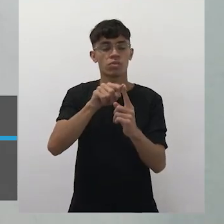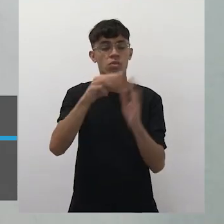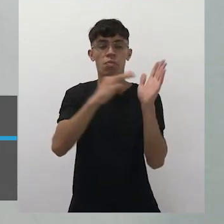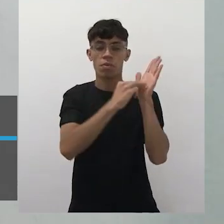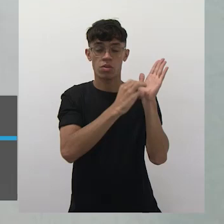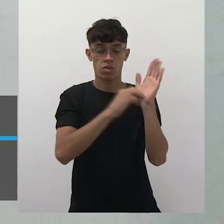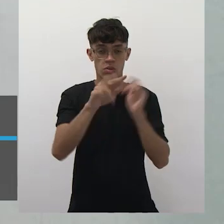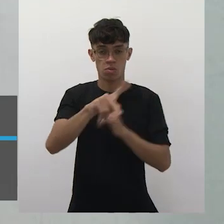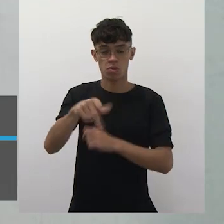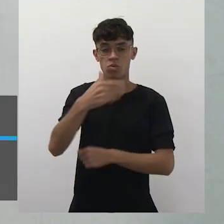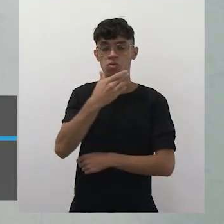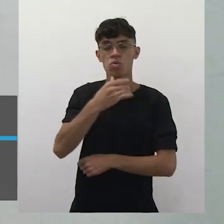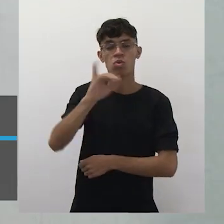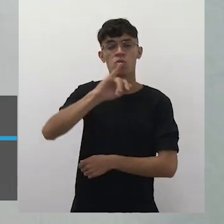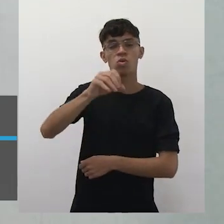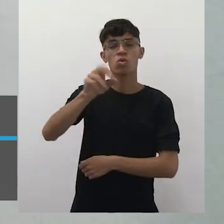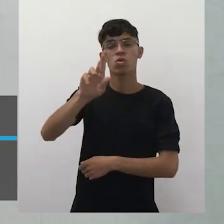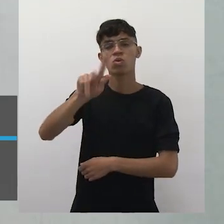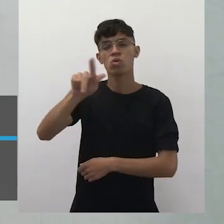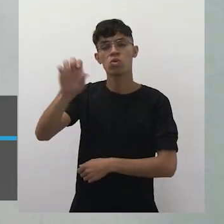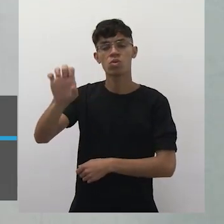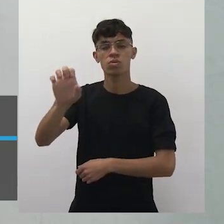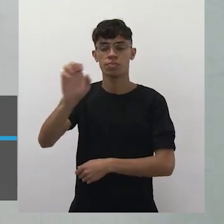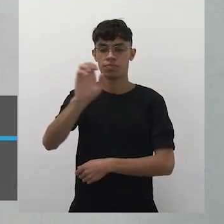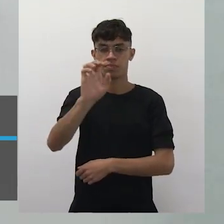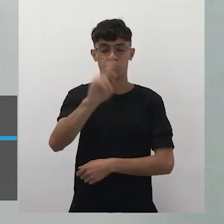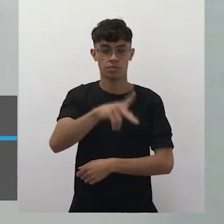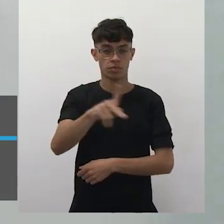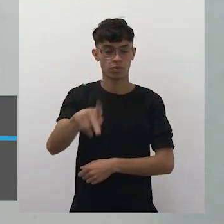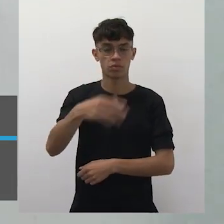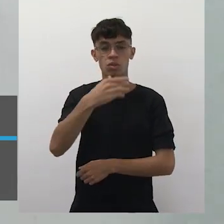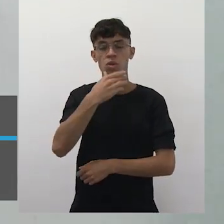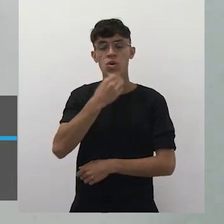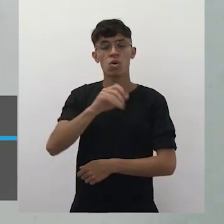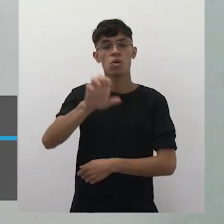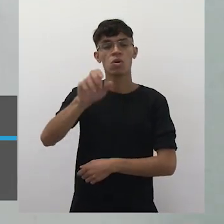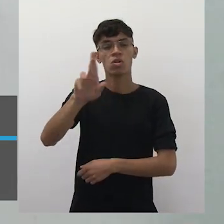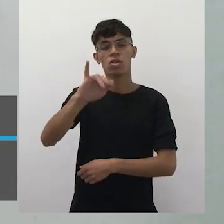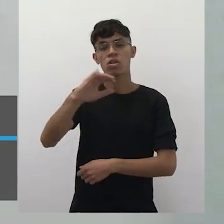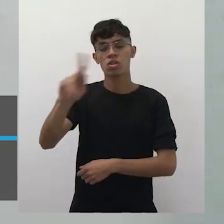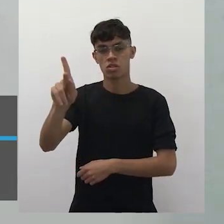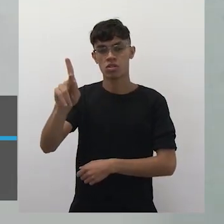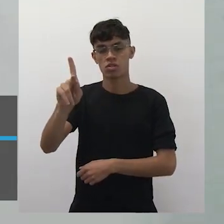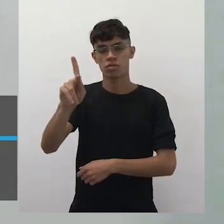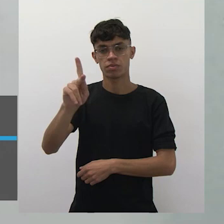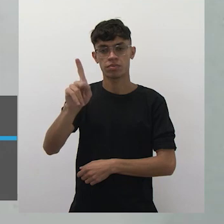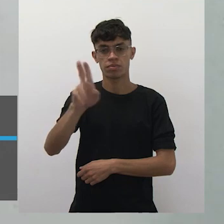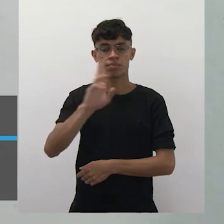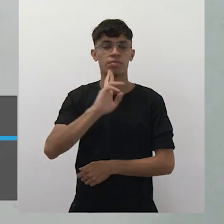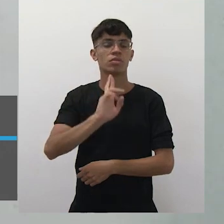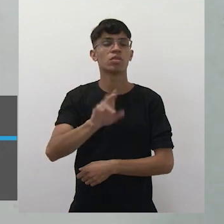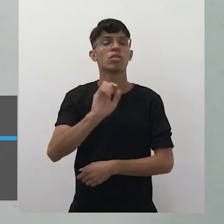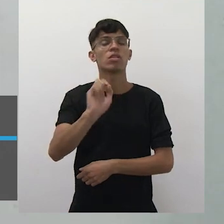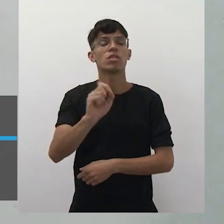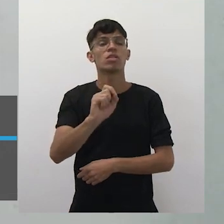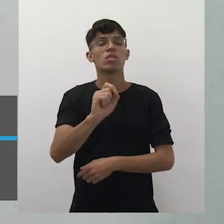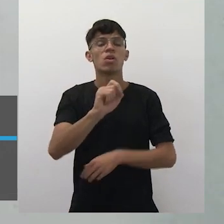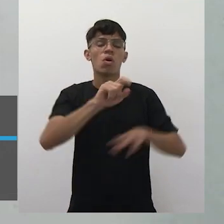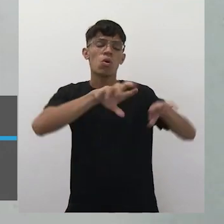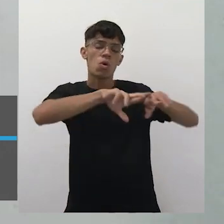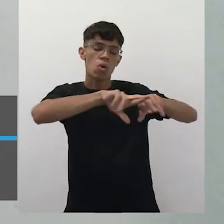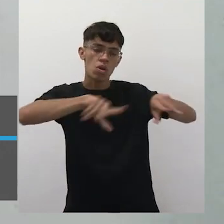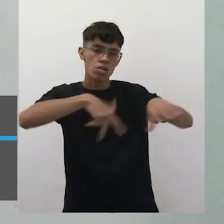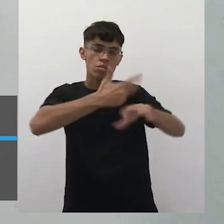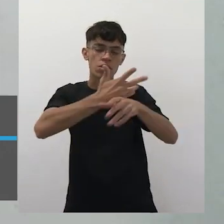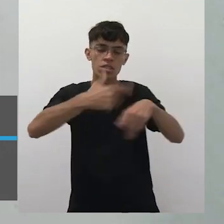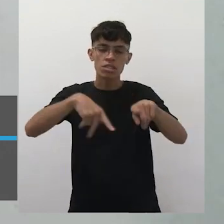metodologias. Professor Érico diz que o uso da interdisciplinaridade abre